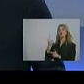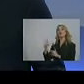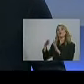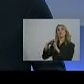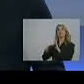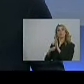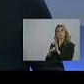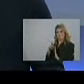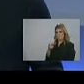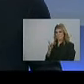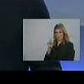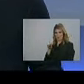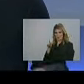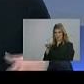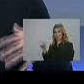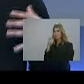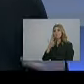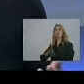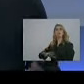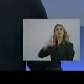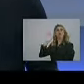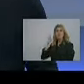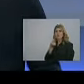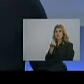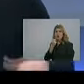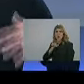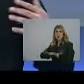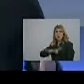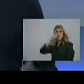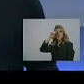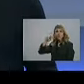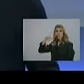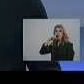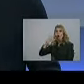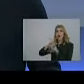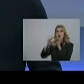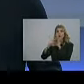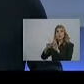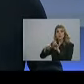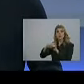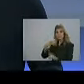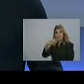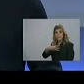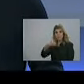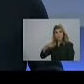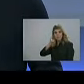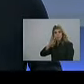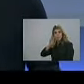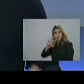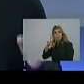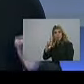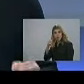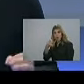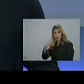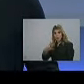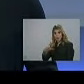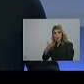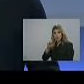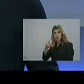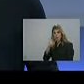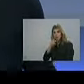candidato Pedro Paulo promete valores tão altos que precisaria de mais uma Olimpíada. São 33 bilhões e 400